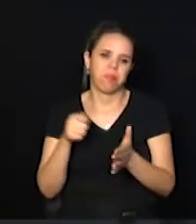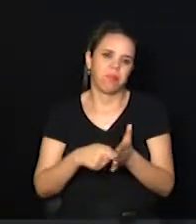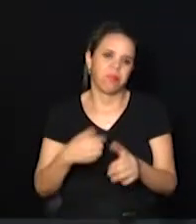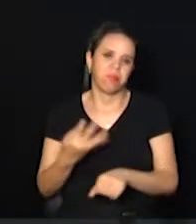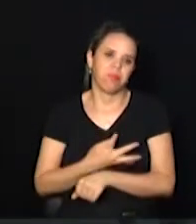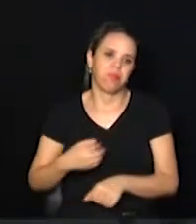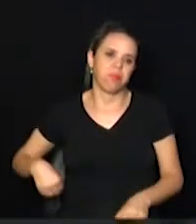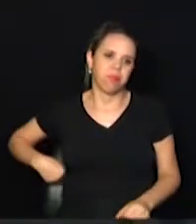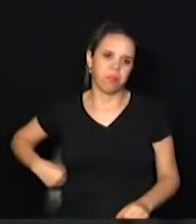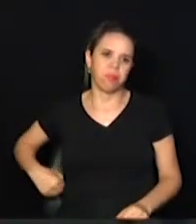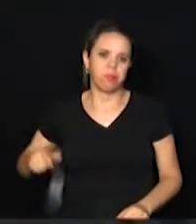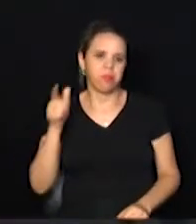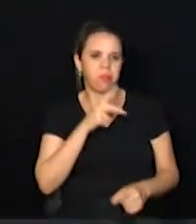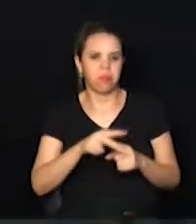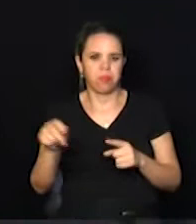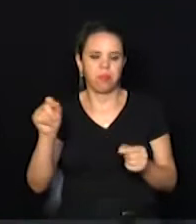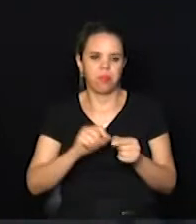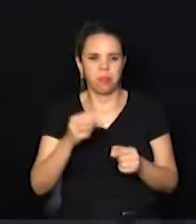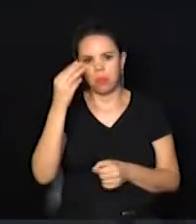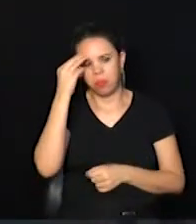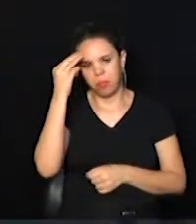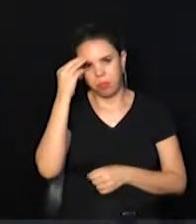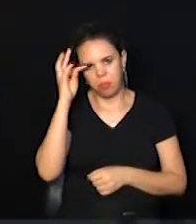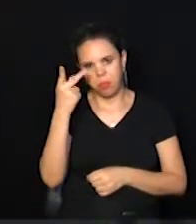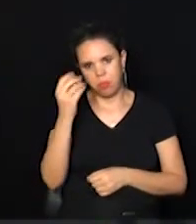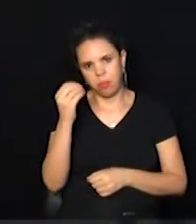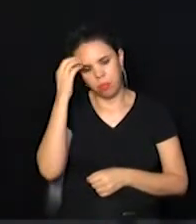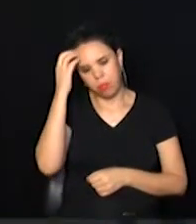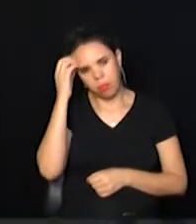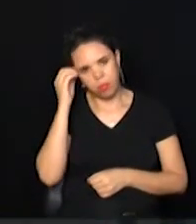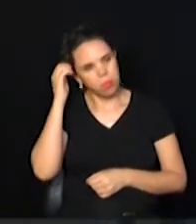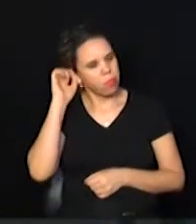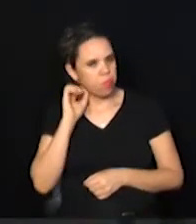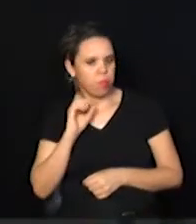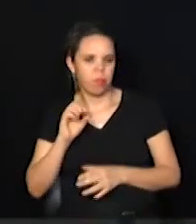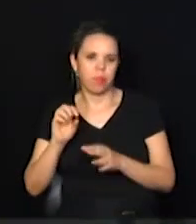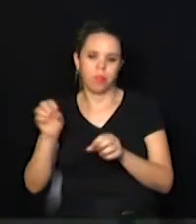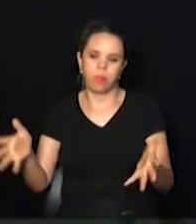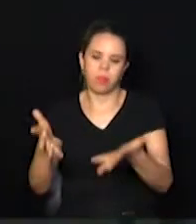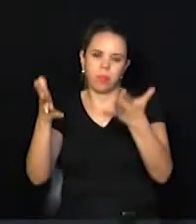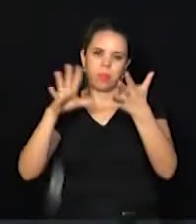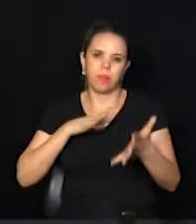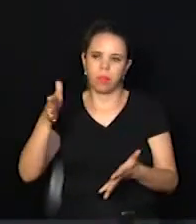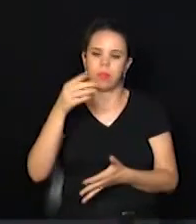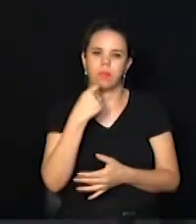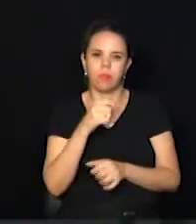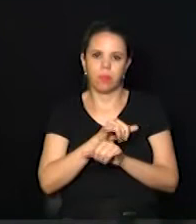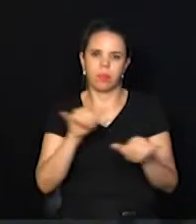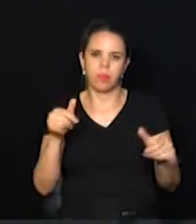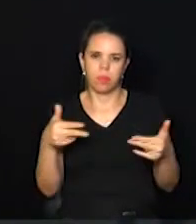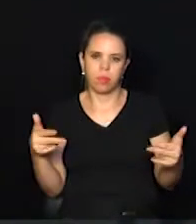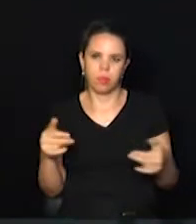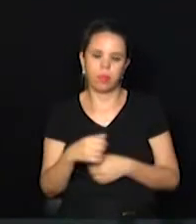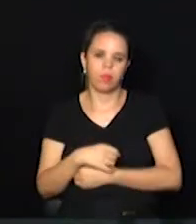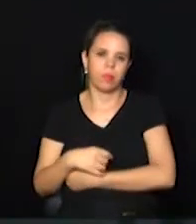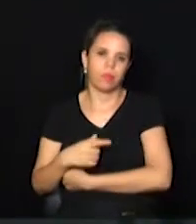luta e conseguiu fazer com que a memória do Toninho fosse semeada na cidade de Campinas de várias formas